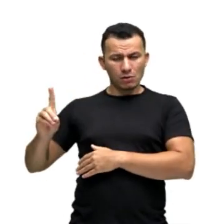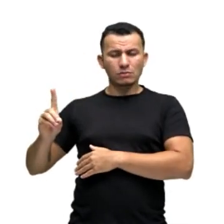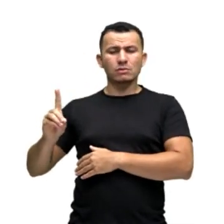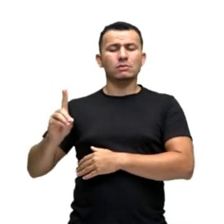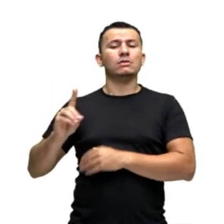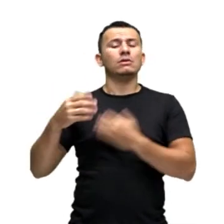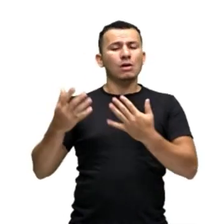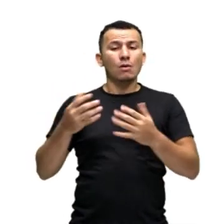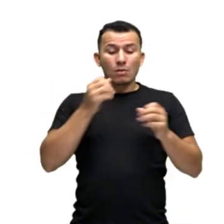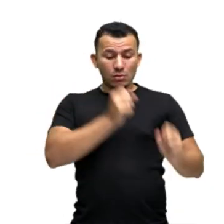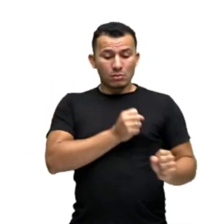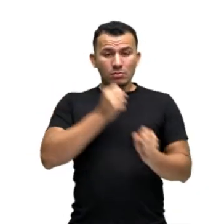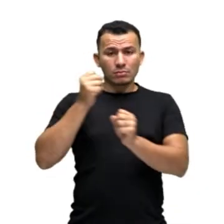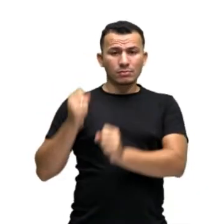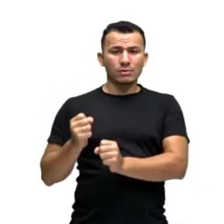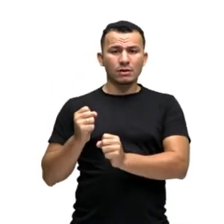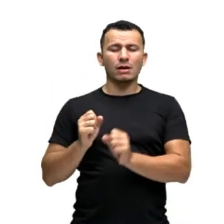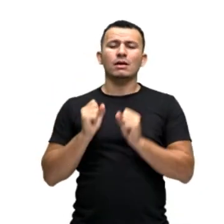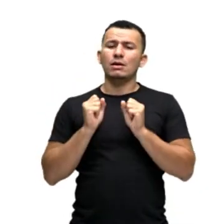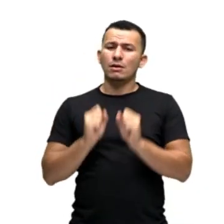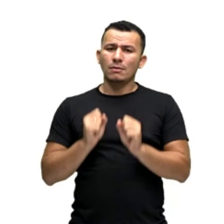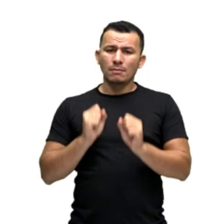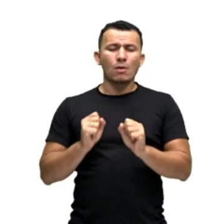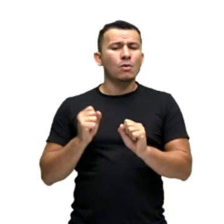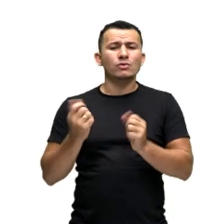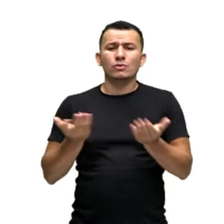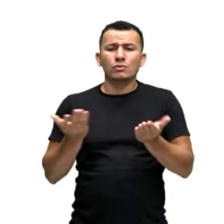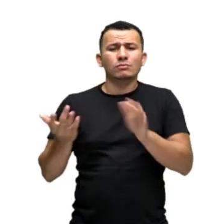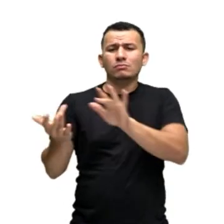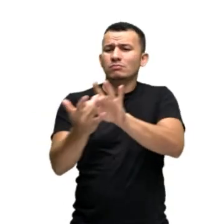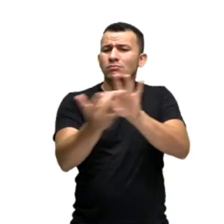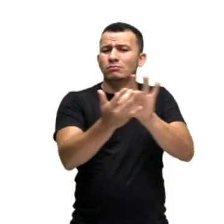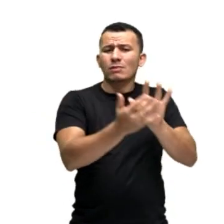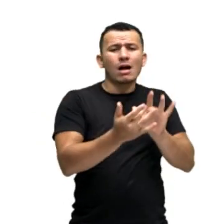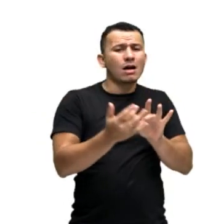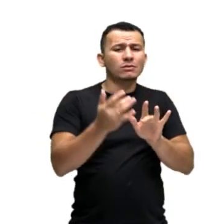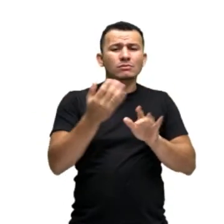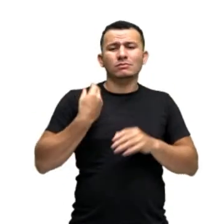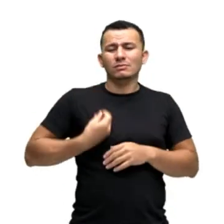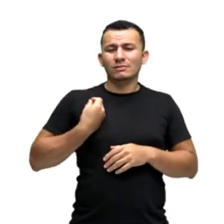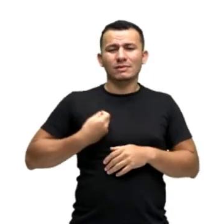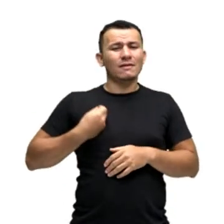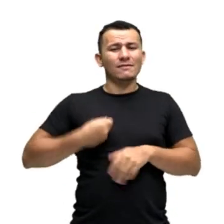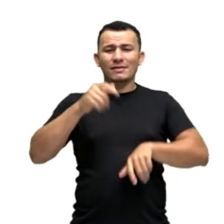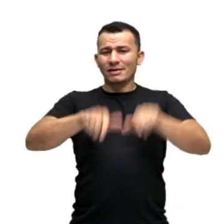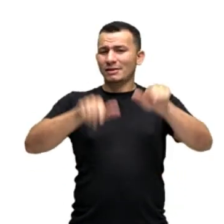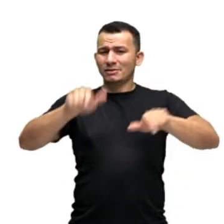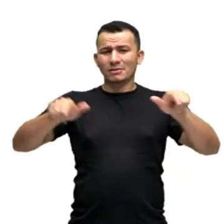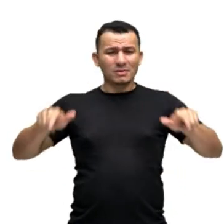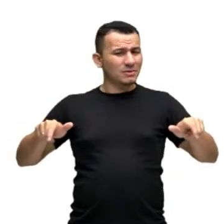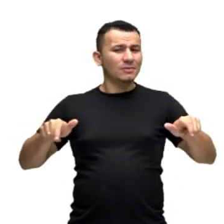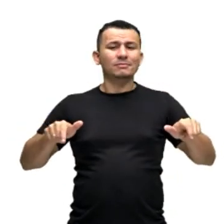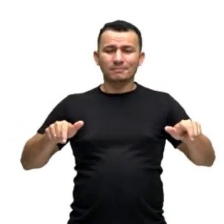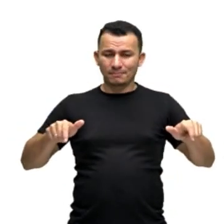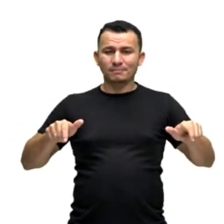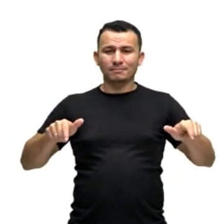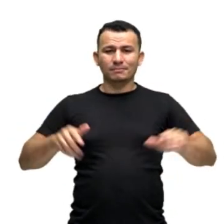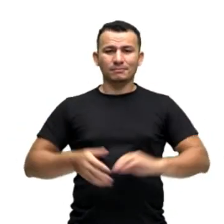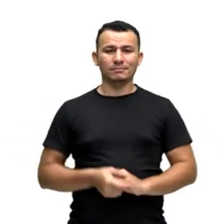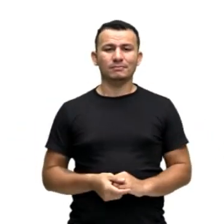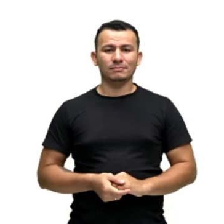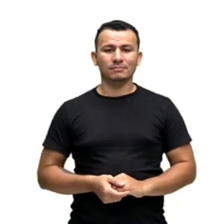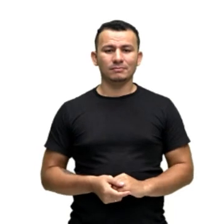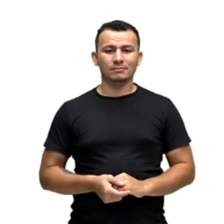muita das vezes que pode estar na verdade no cotidiano da pessoa tá Eu queria